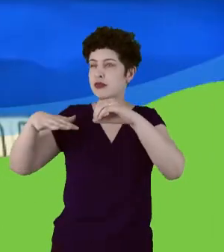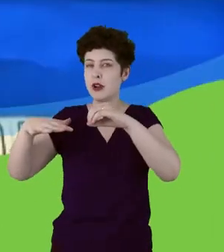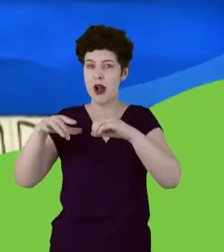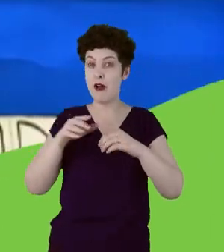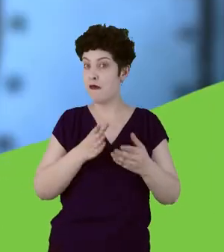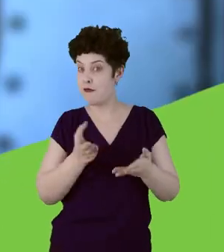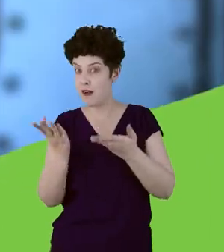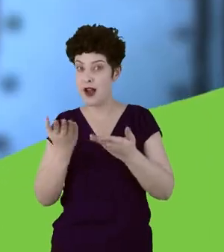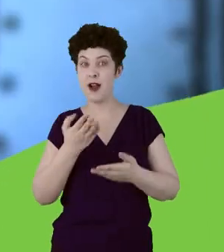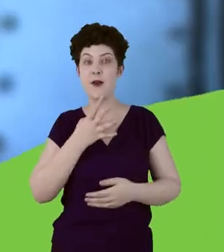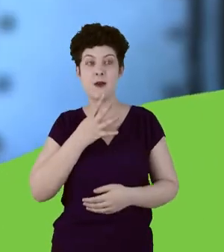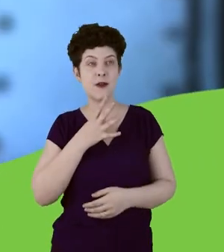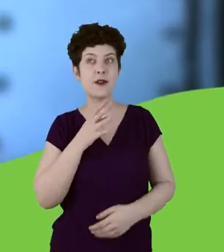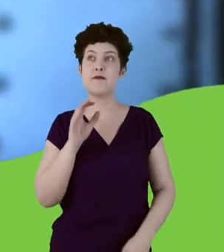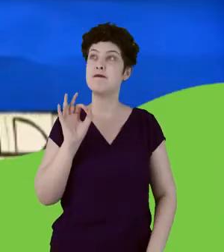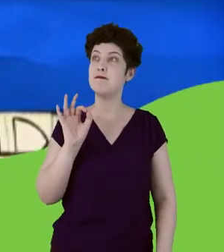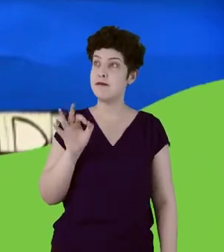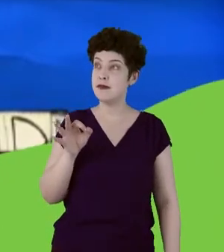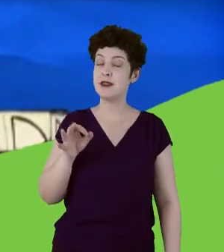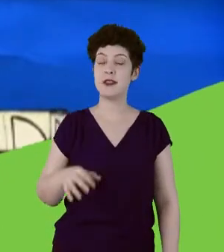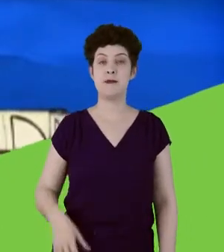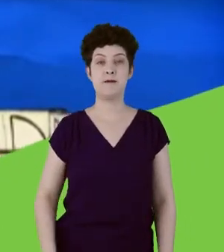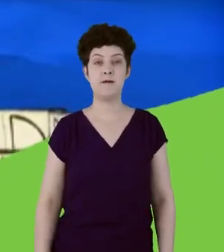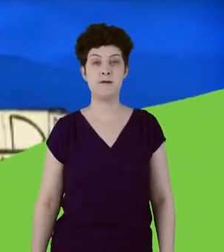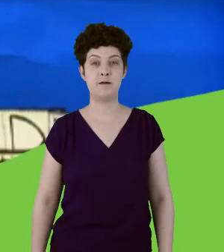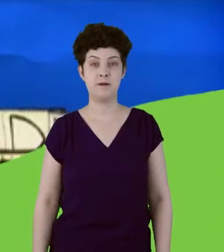o espaço agora? Sim!